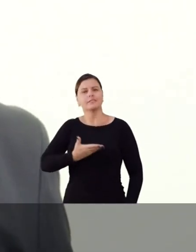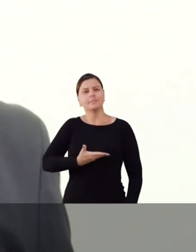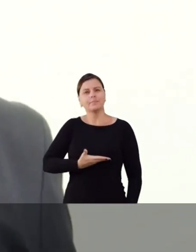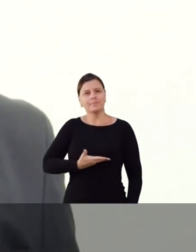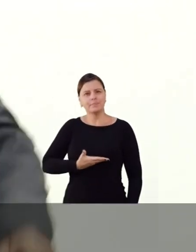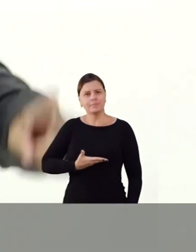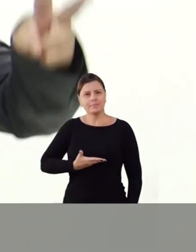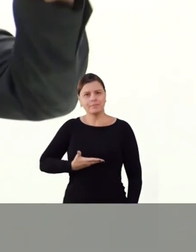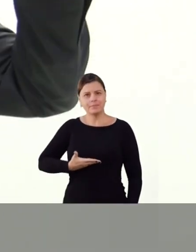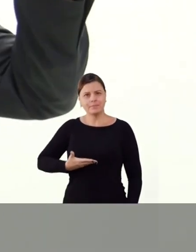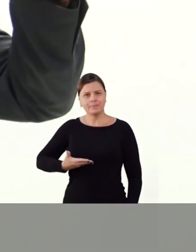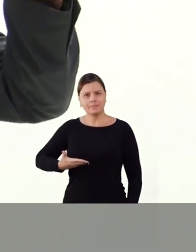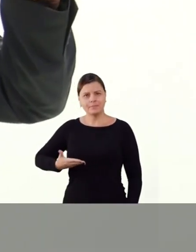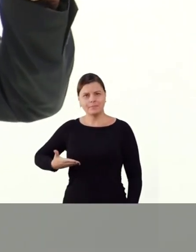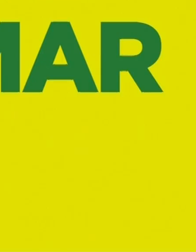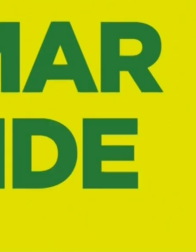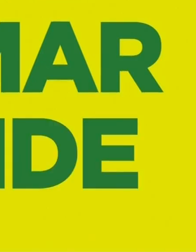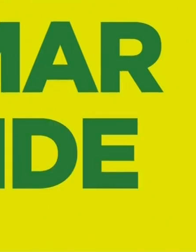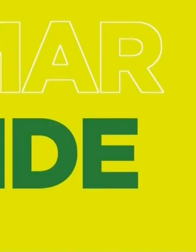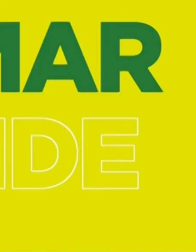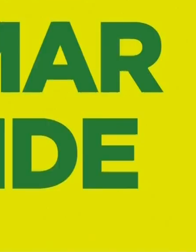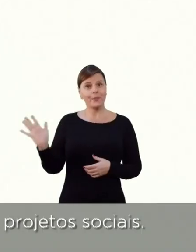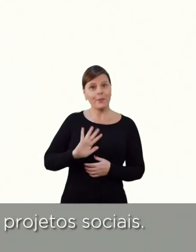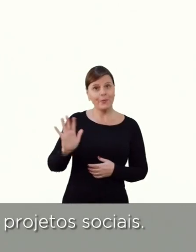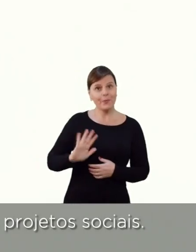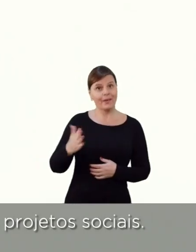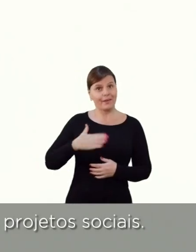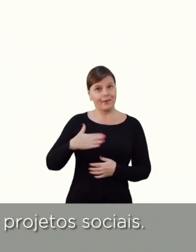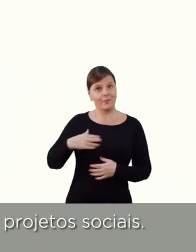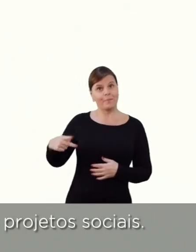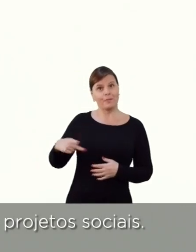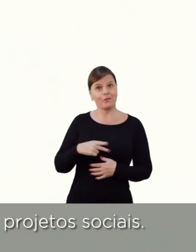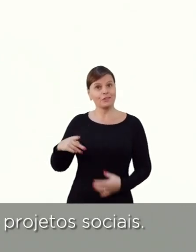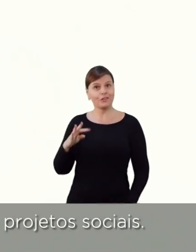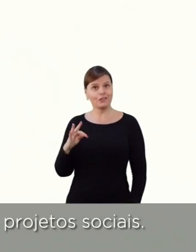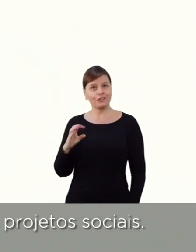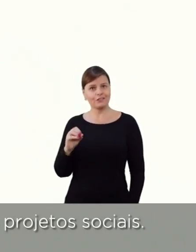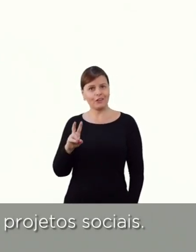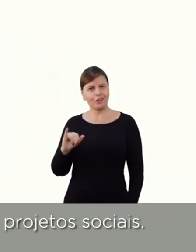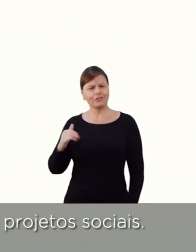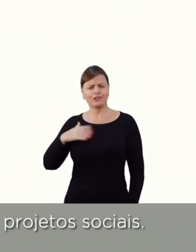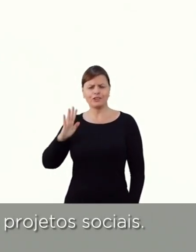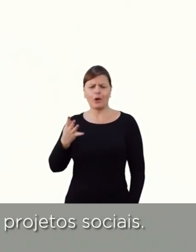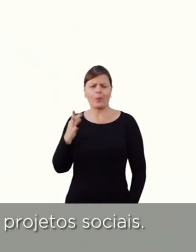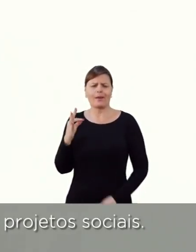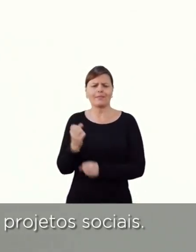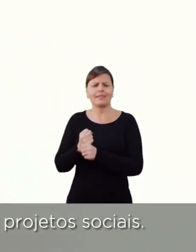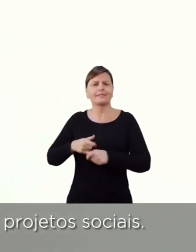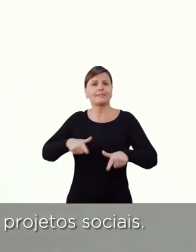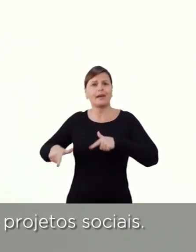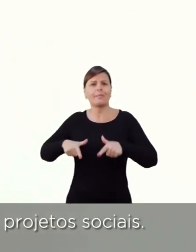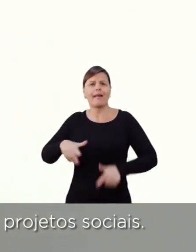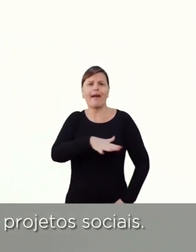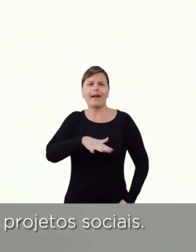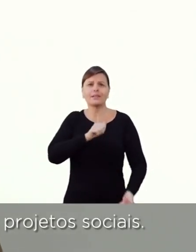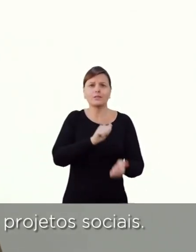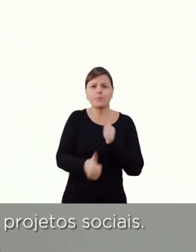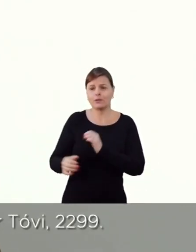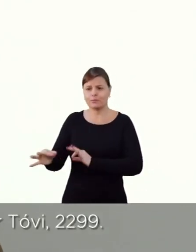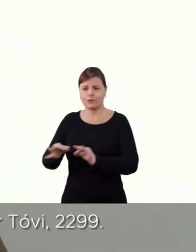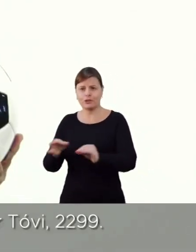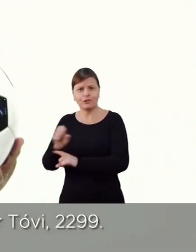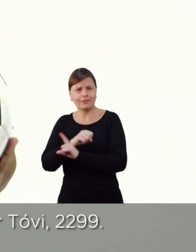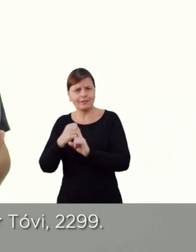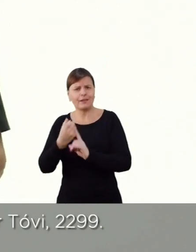Deputado Federal 2211.com.br. Oi, eu sou o professor Tove. Há 40 anos trabalho com esportes e projetos